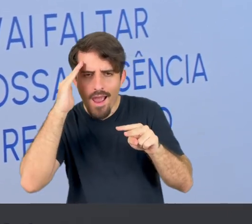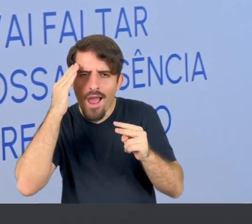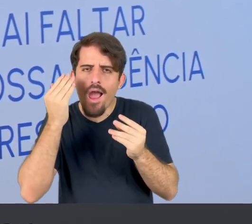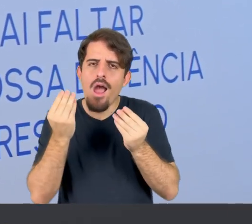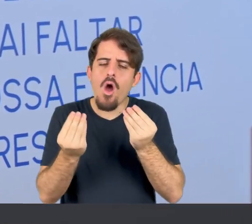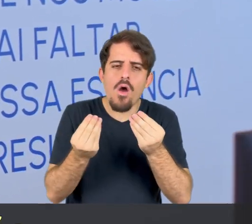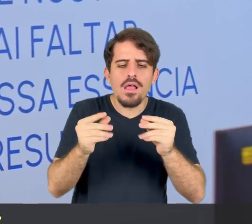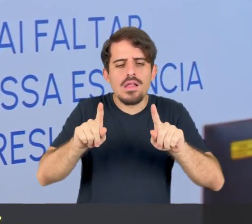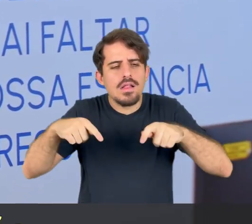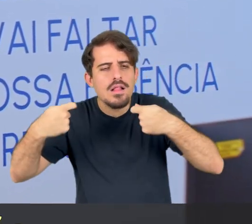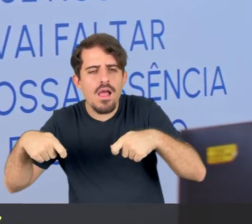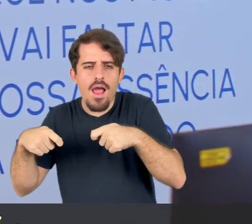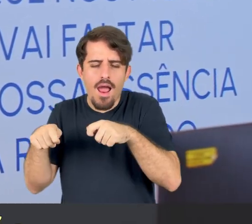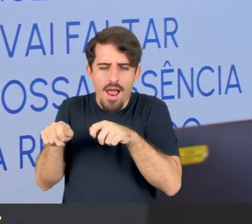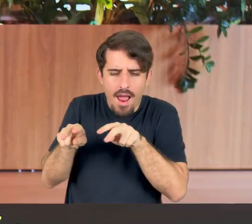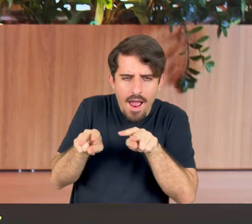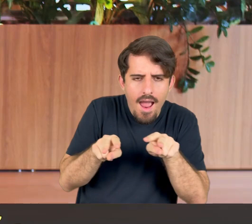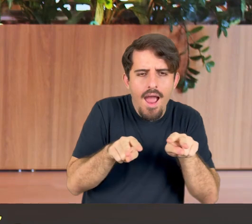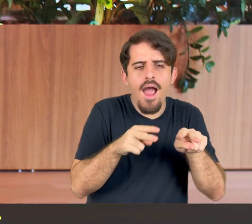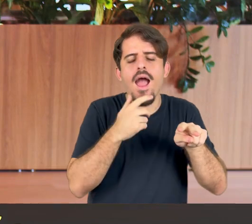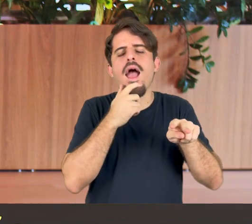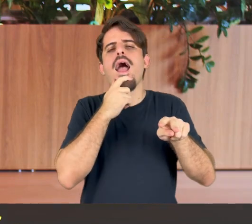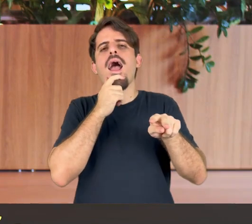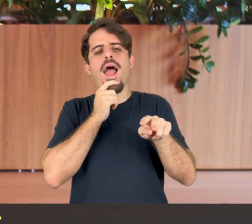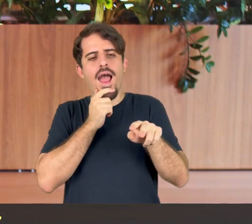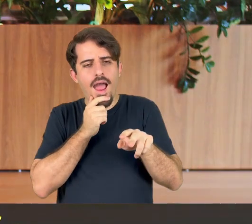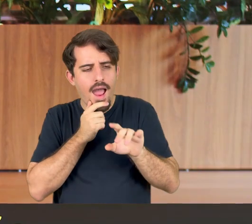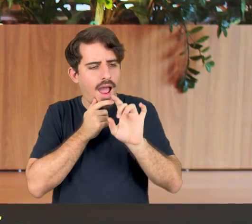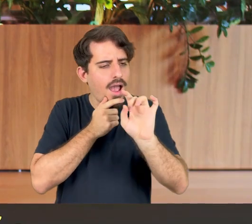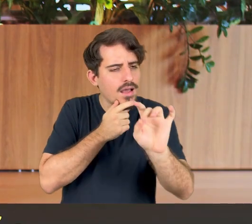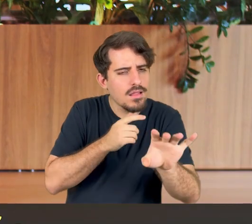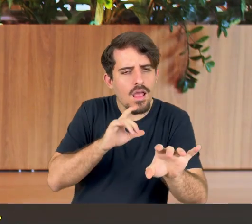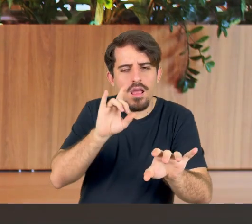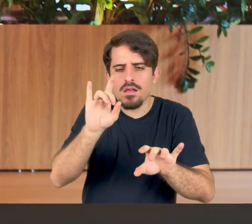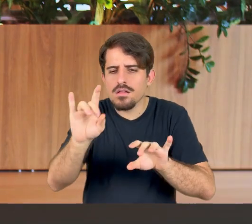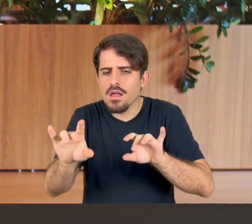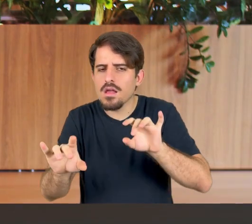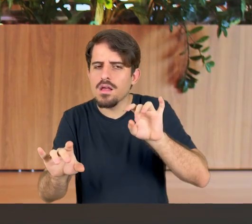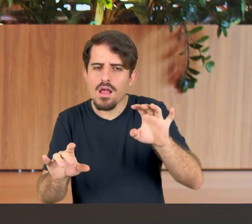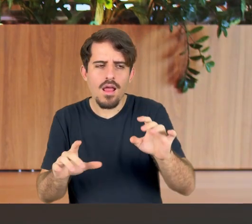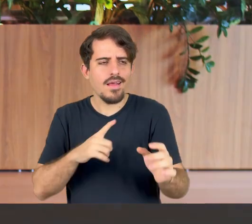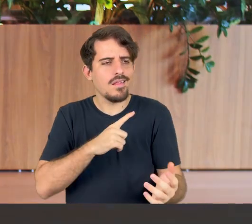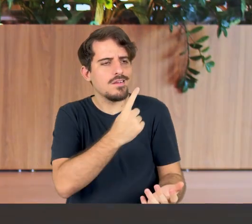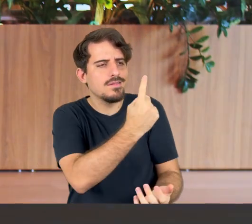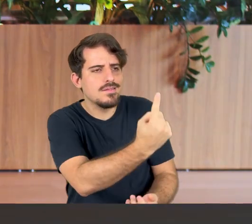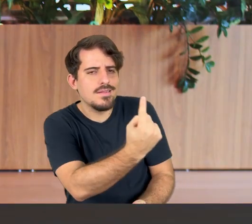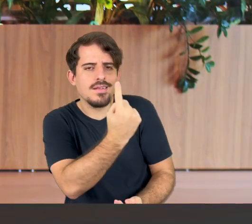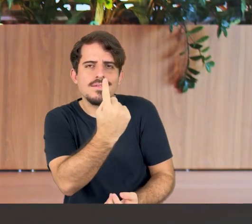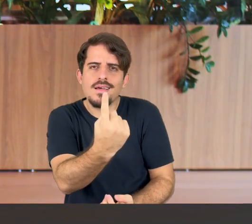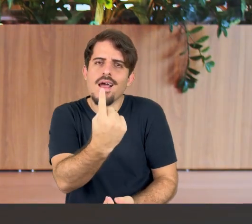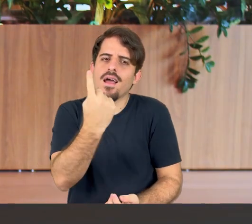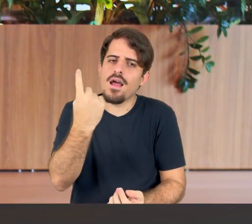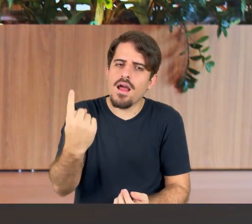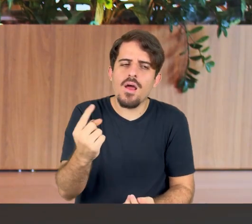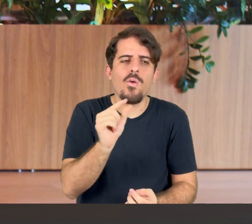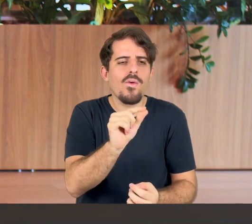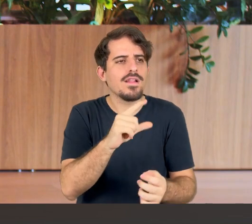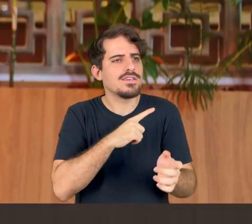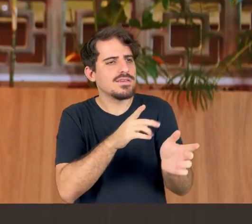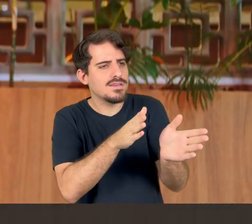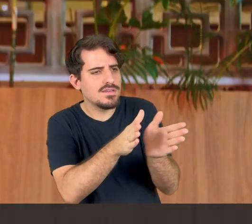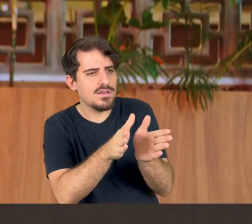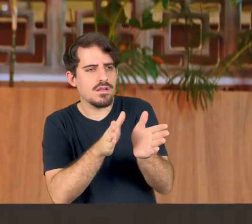gente tenta olhar que as necessidades elas são individuais. E cada